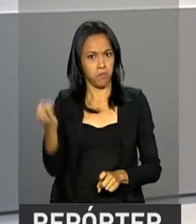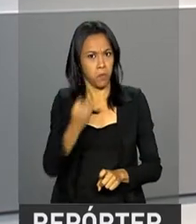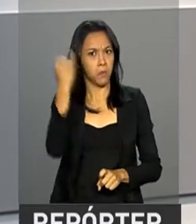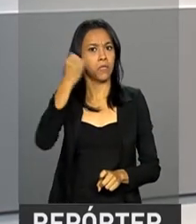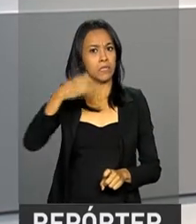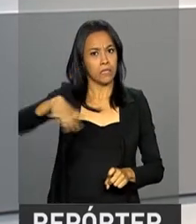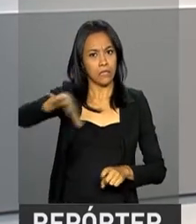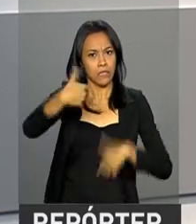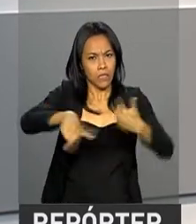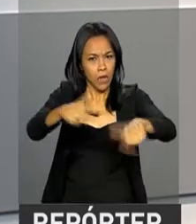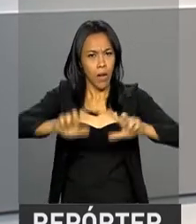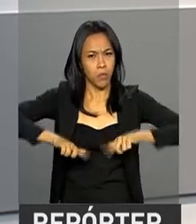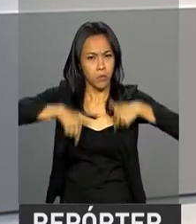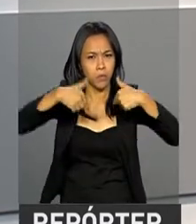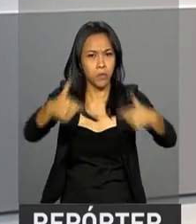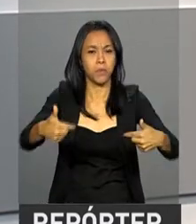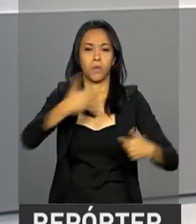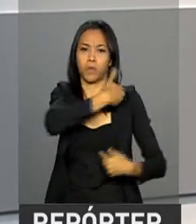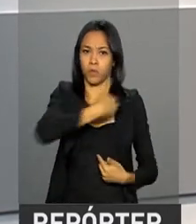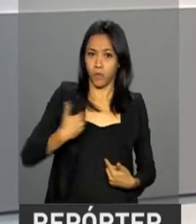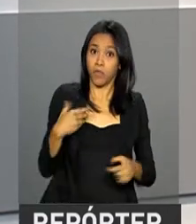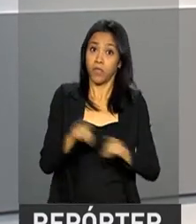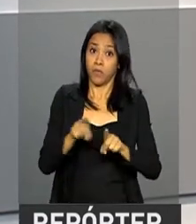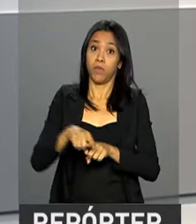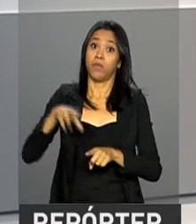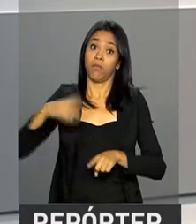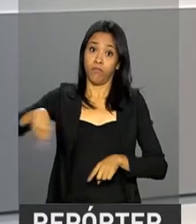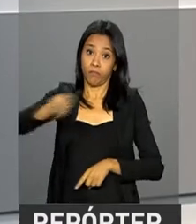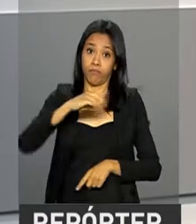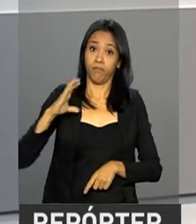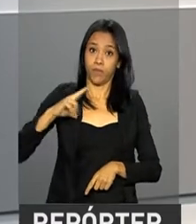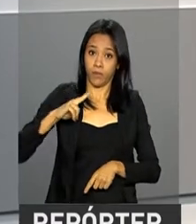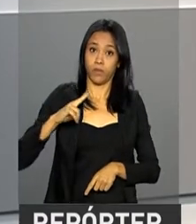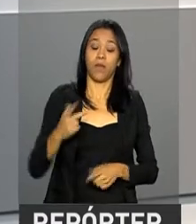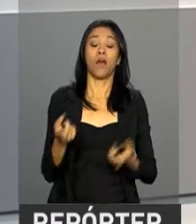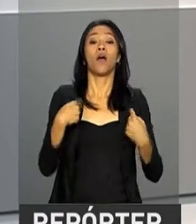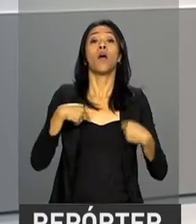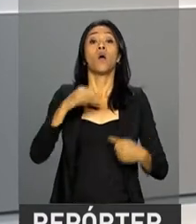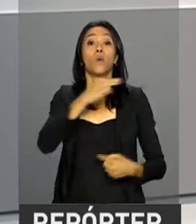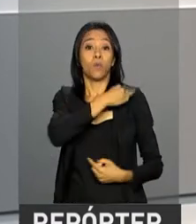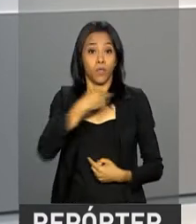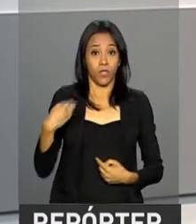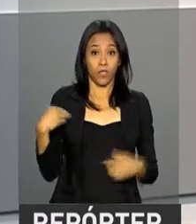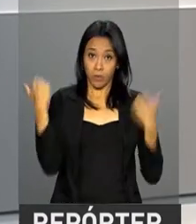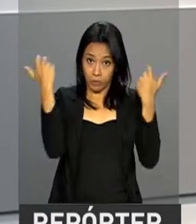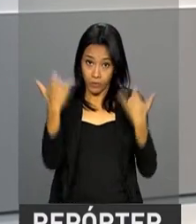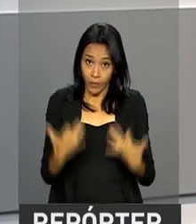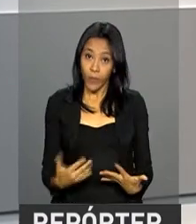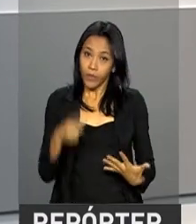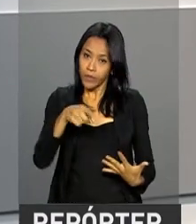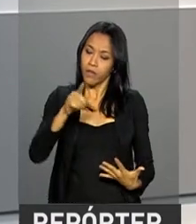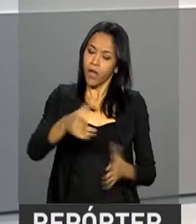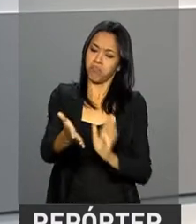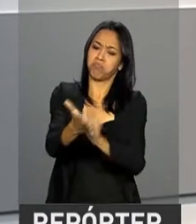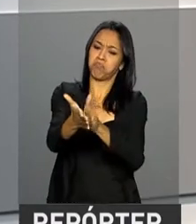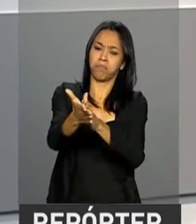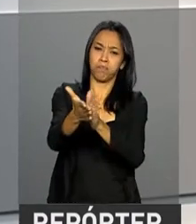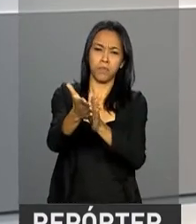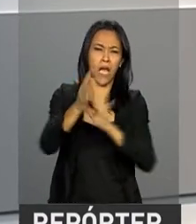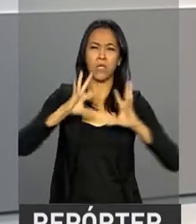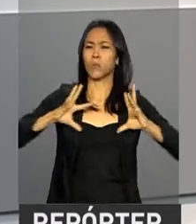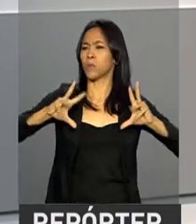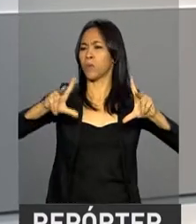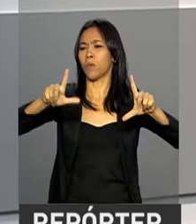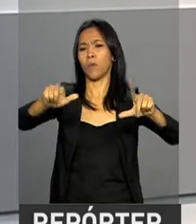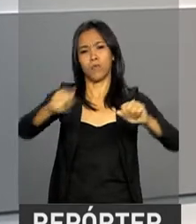e privado de saúde durante a cerimônia no palácio do planalto o ministro ricardo barros falou que este é um reconhecimento a todas as pessoas